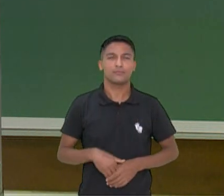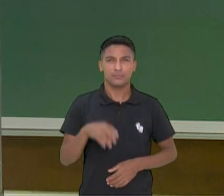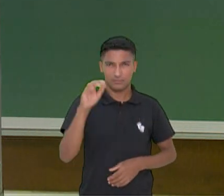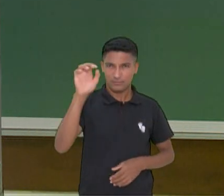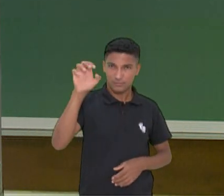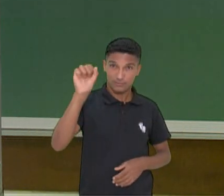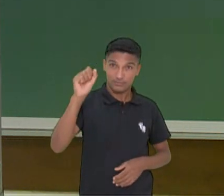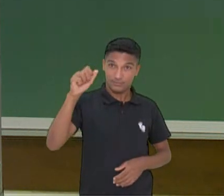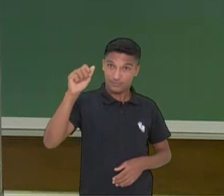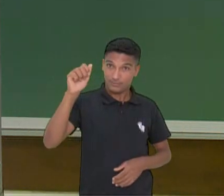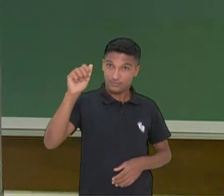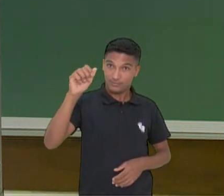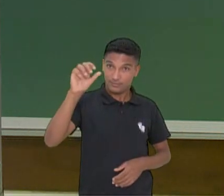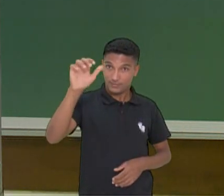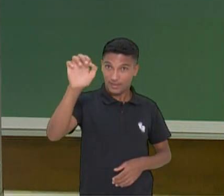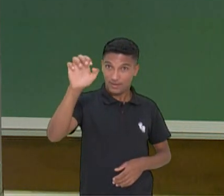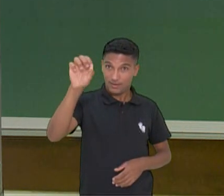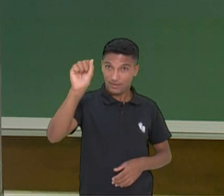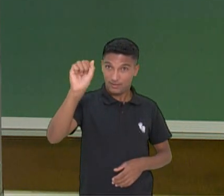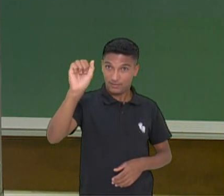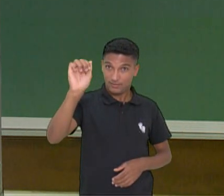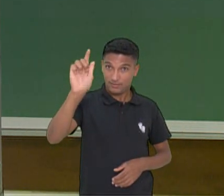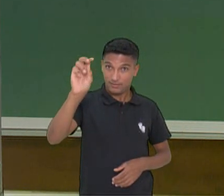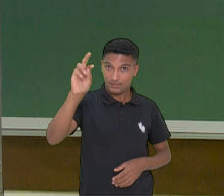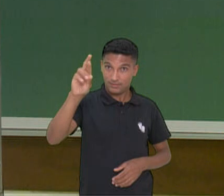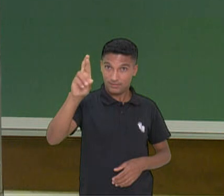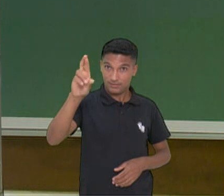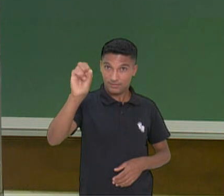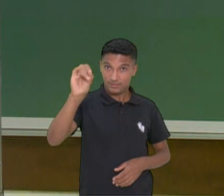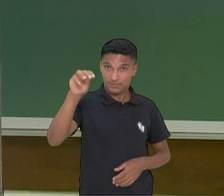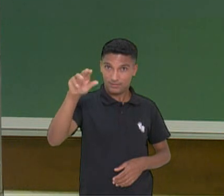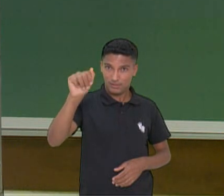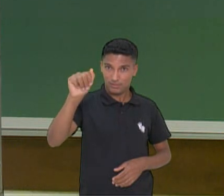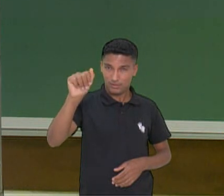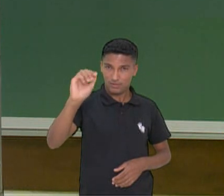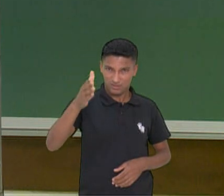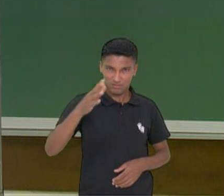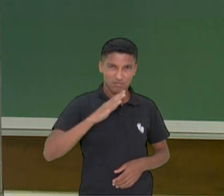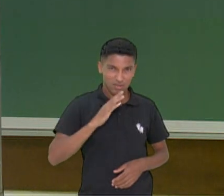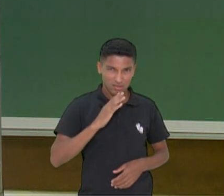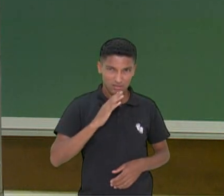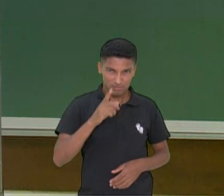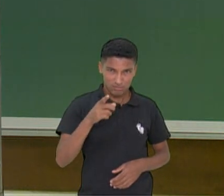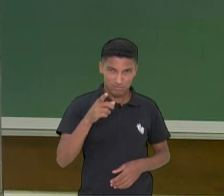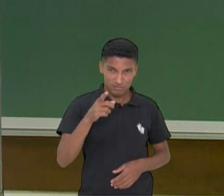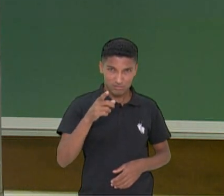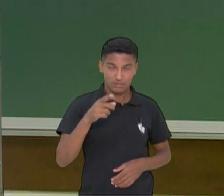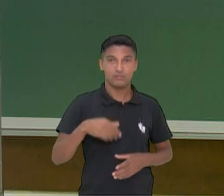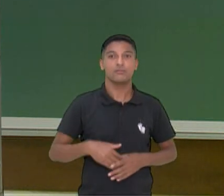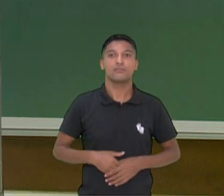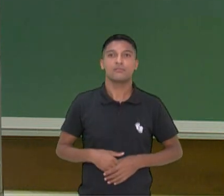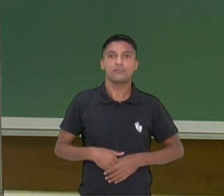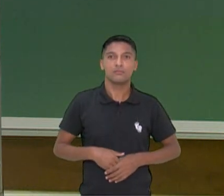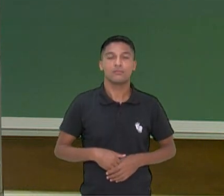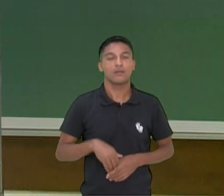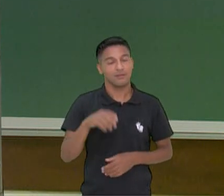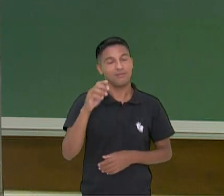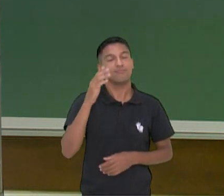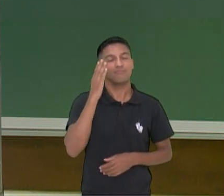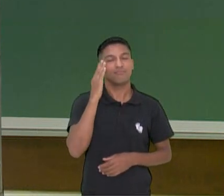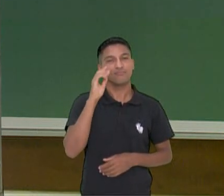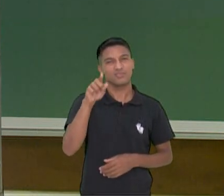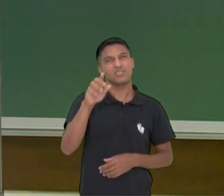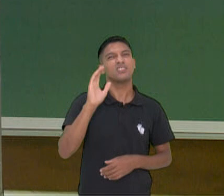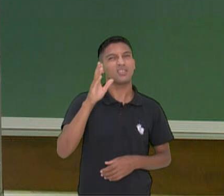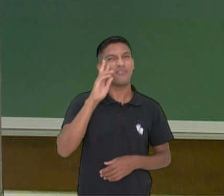Você já ouviu falar se você talvez não conheça o esporte esgrima mas eu tenho certeza que você já viu